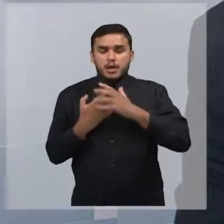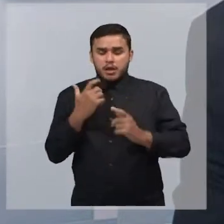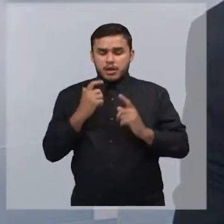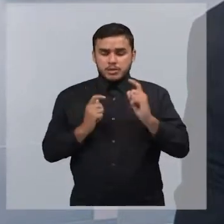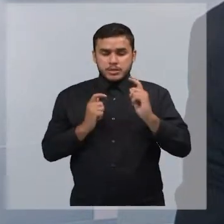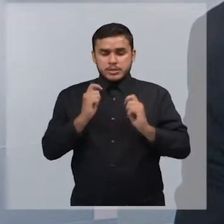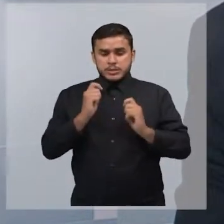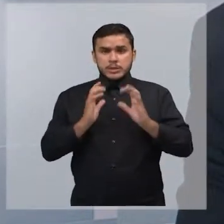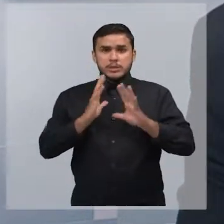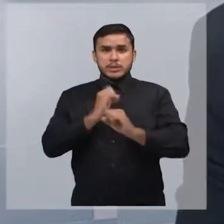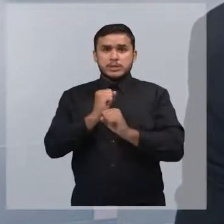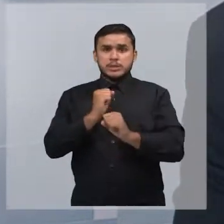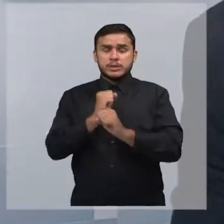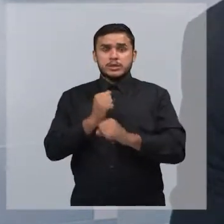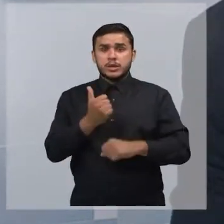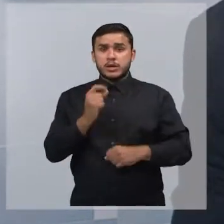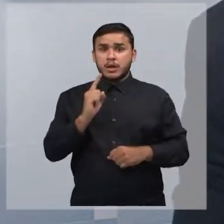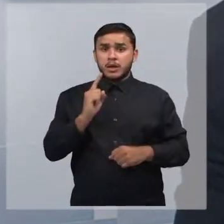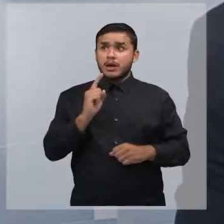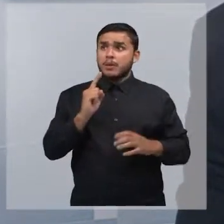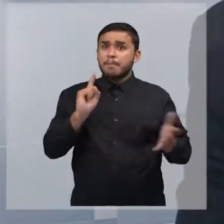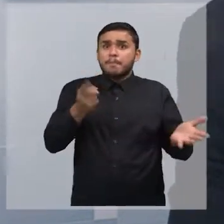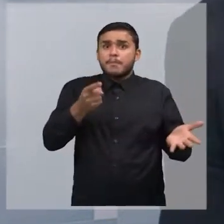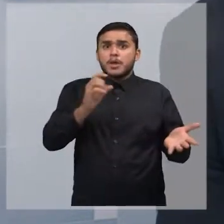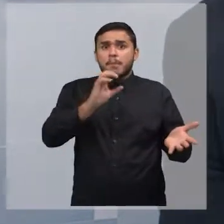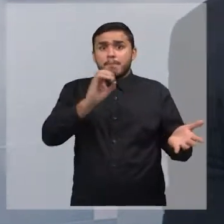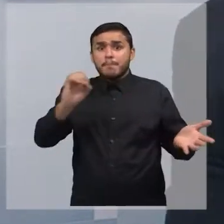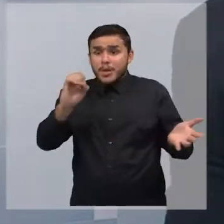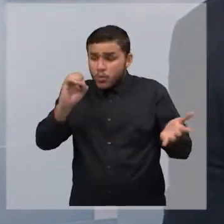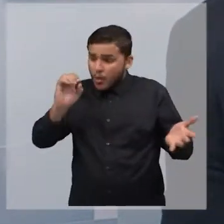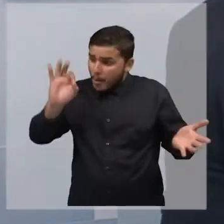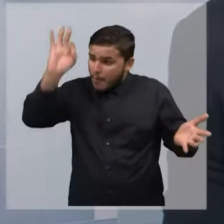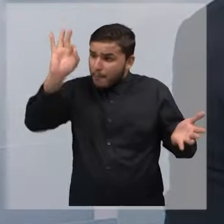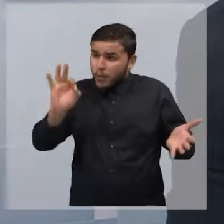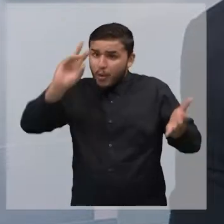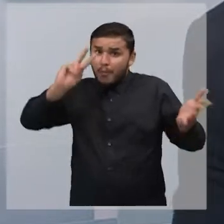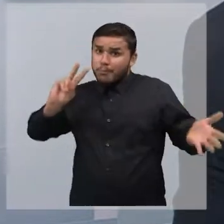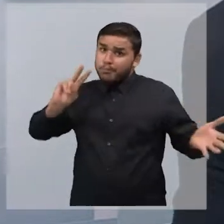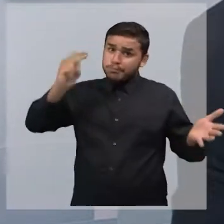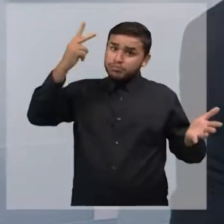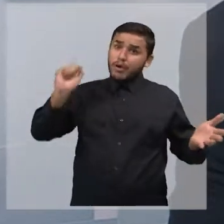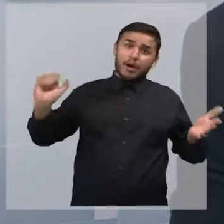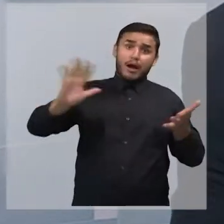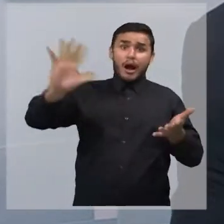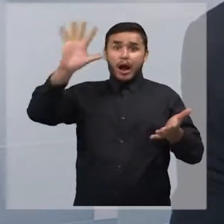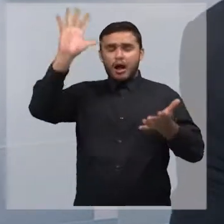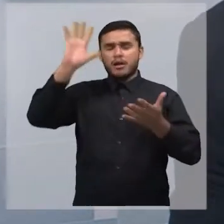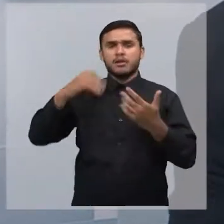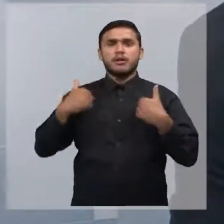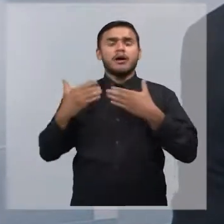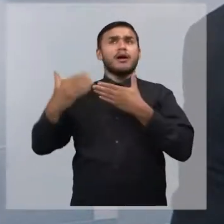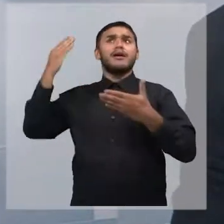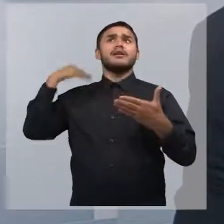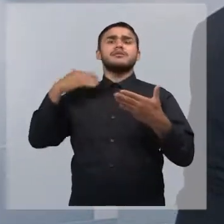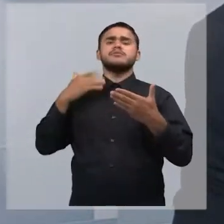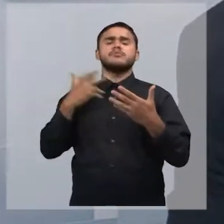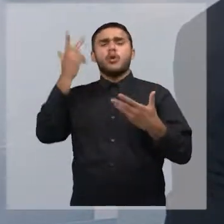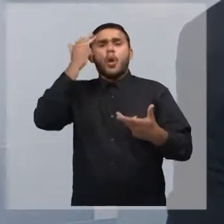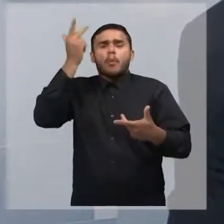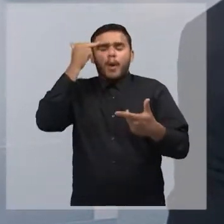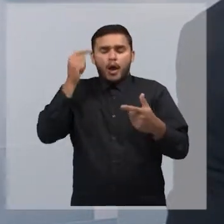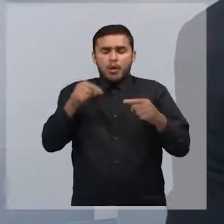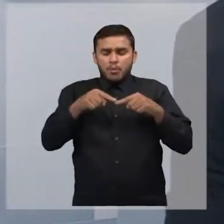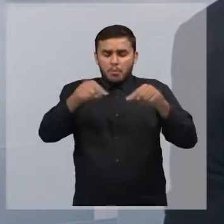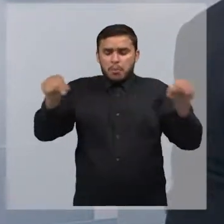em alguns casos, o aumento é de quase 1000% no valor das taxas que antes